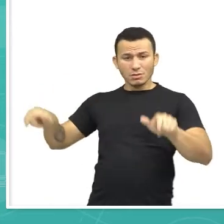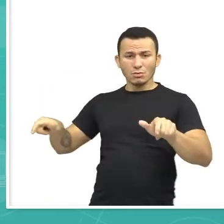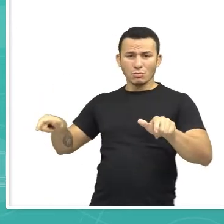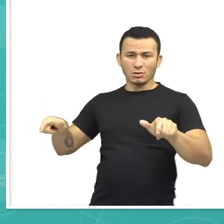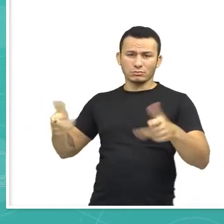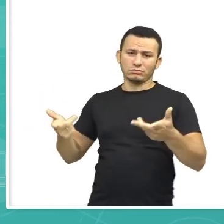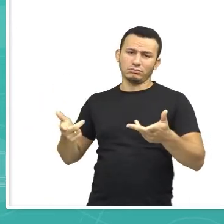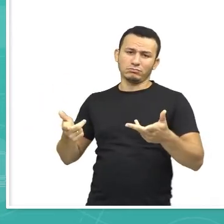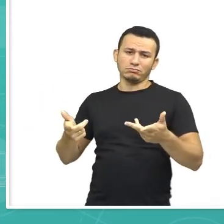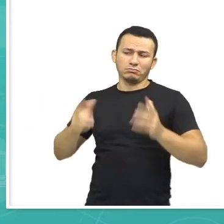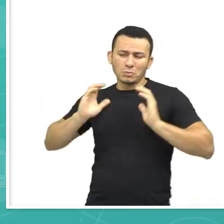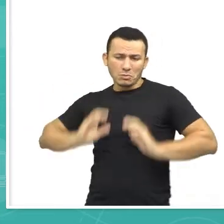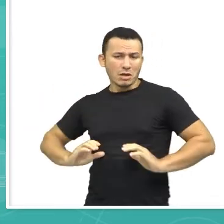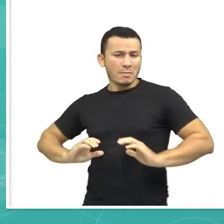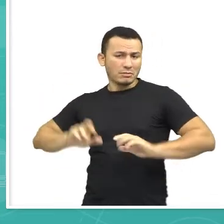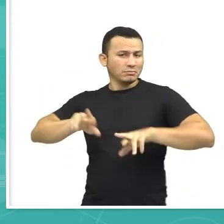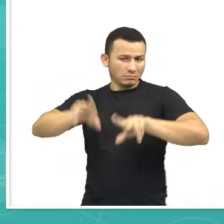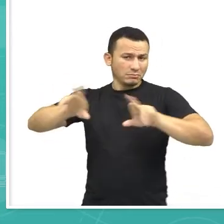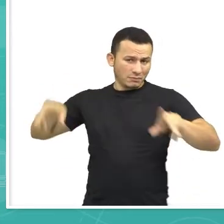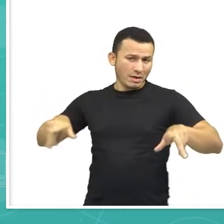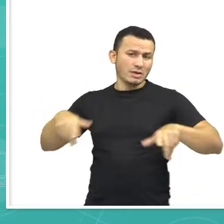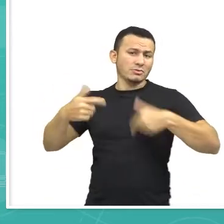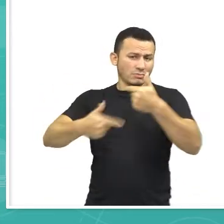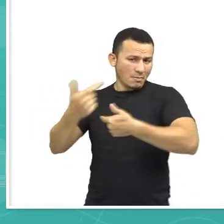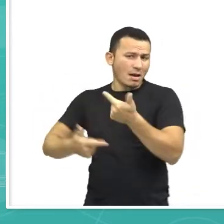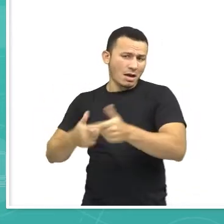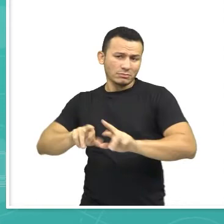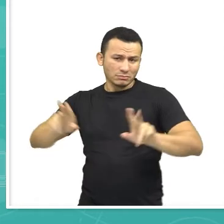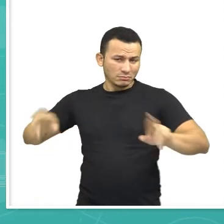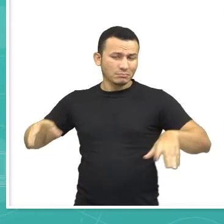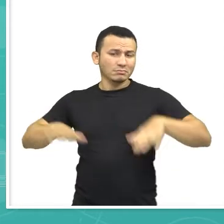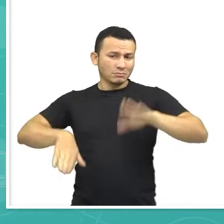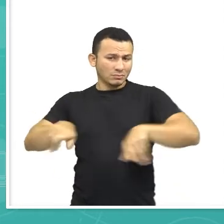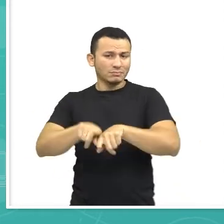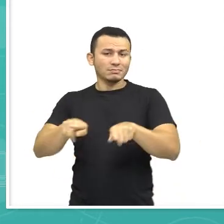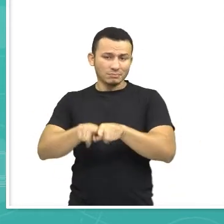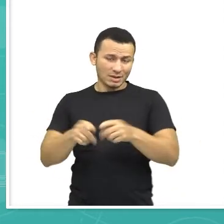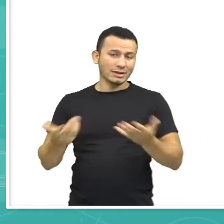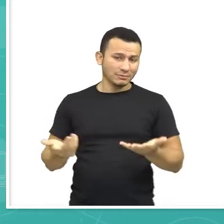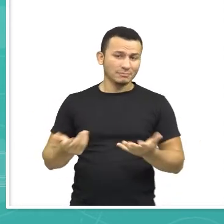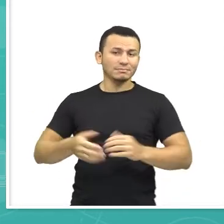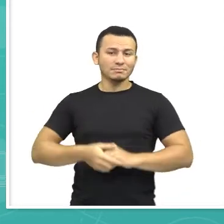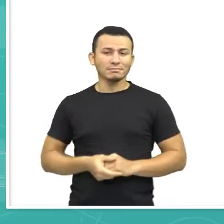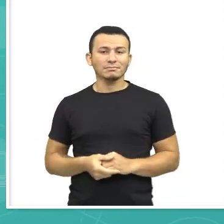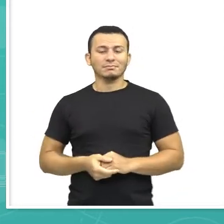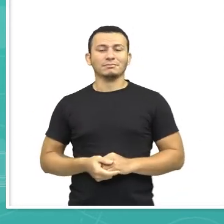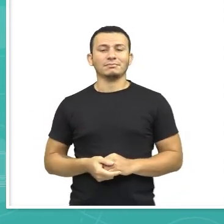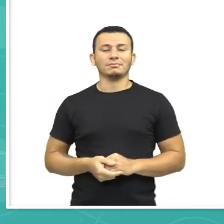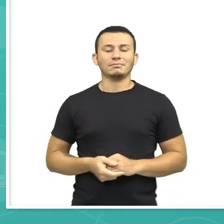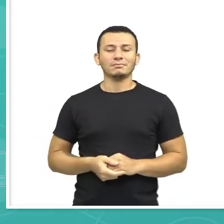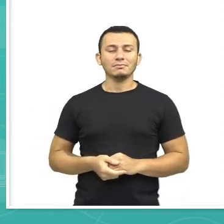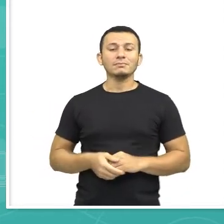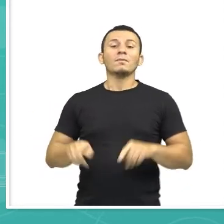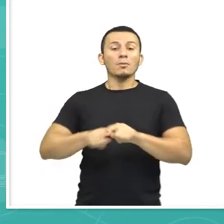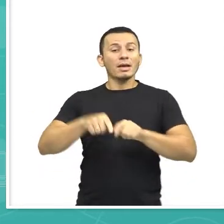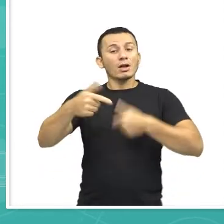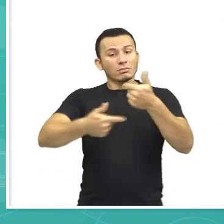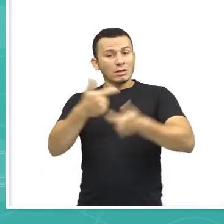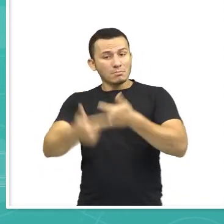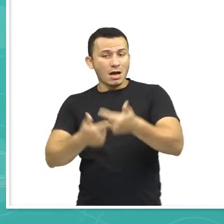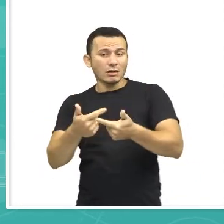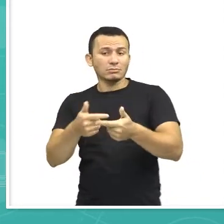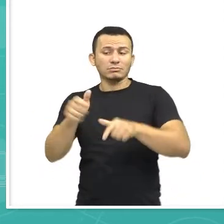diferentes posições, poderíamos dizer também, não é isso? Dependendo da função que elas ocupam. Olha só. da função que essas